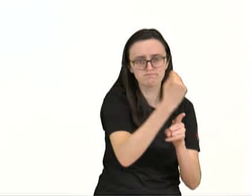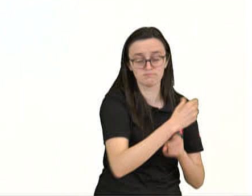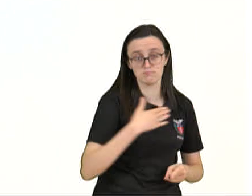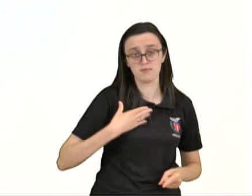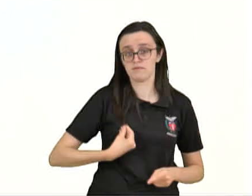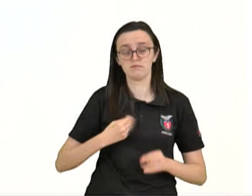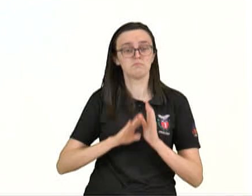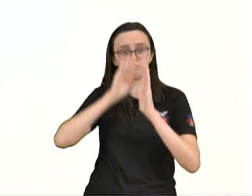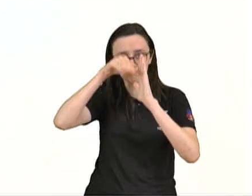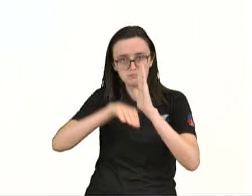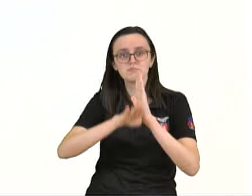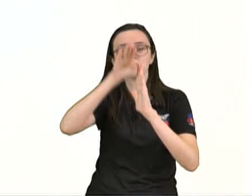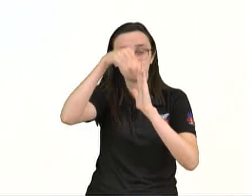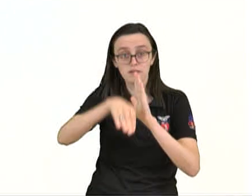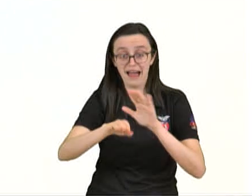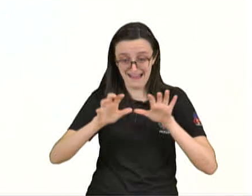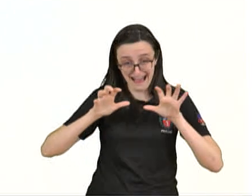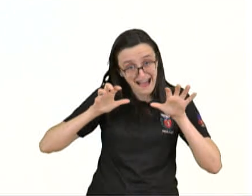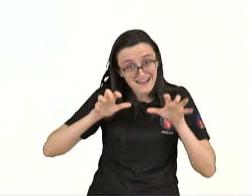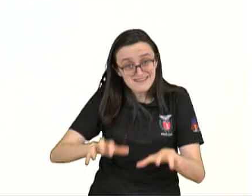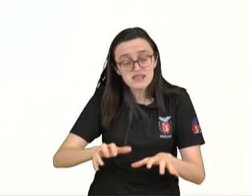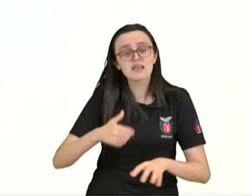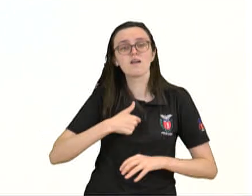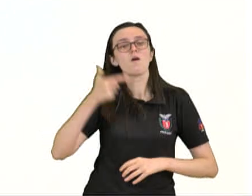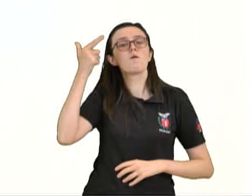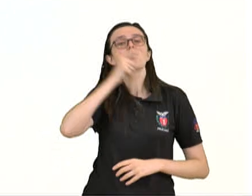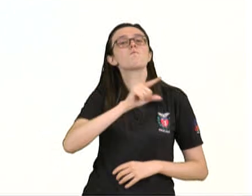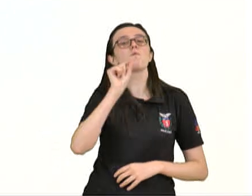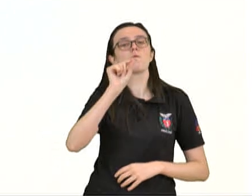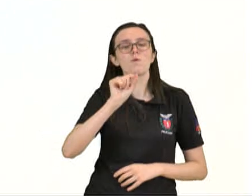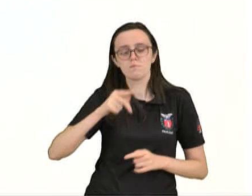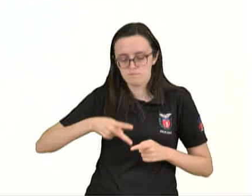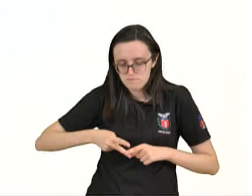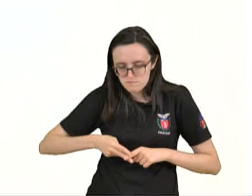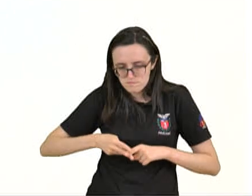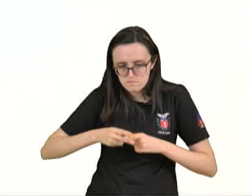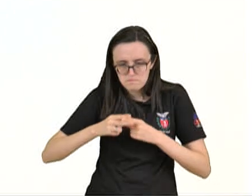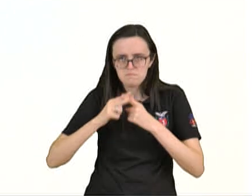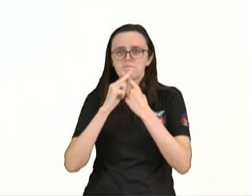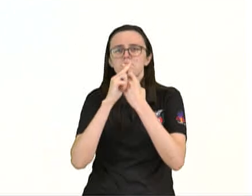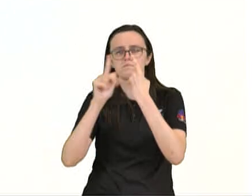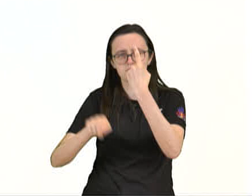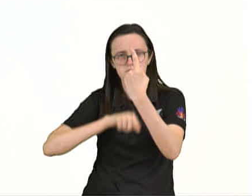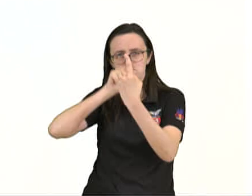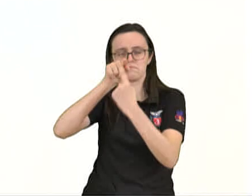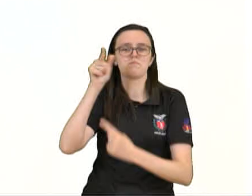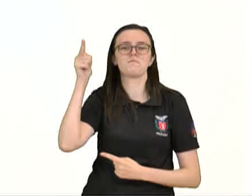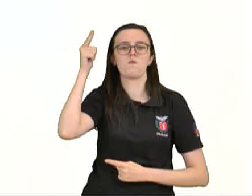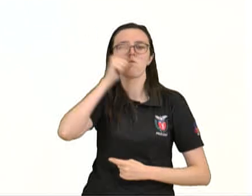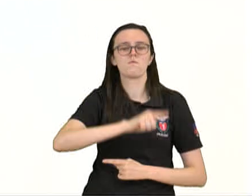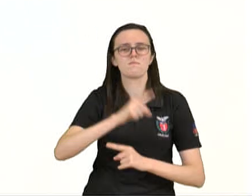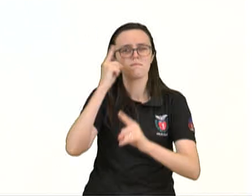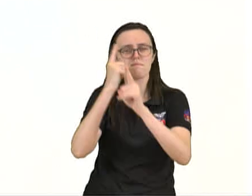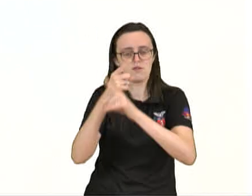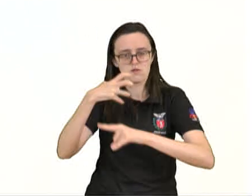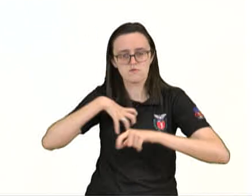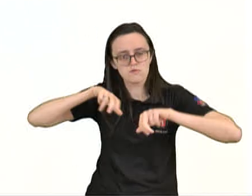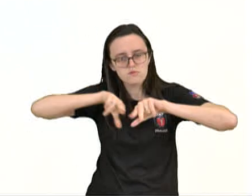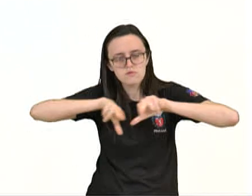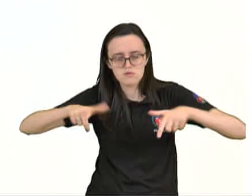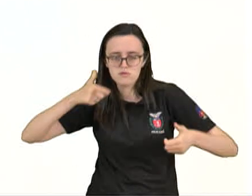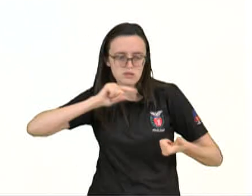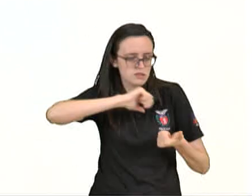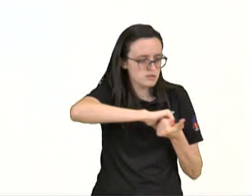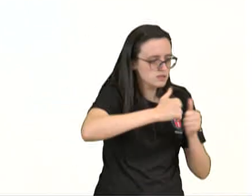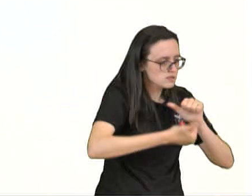suas vidas. Dessa forma, elas são capazes de ajustar os seus objetivos e encontrar maneiras de se